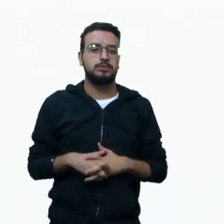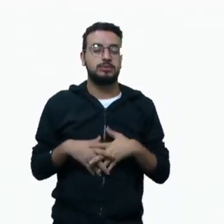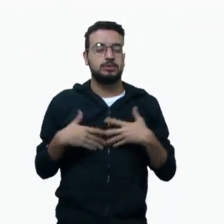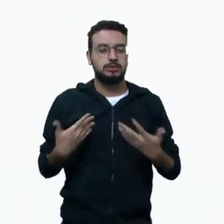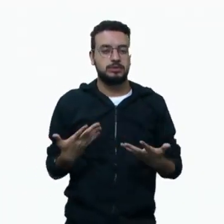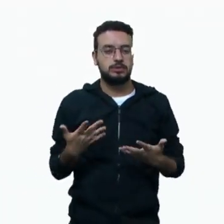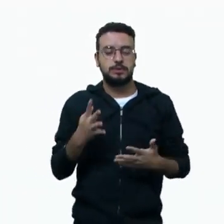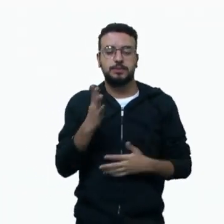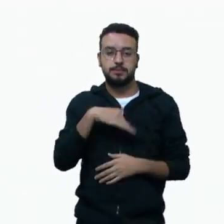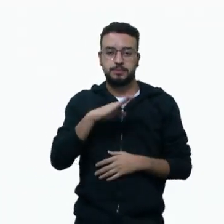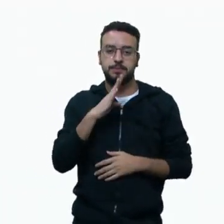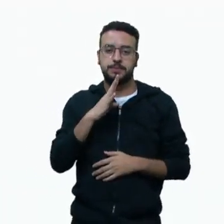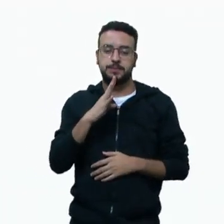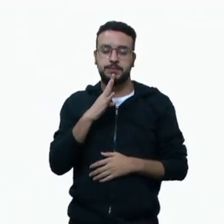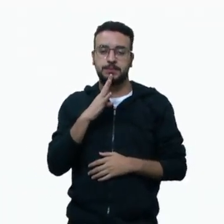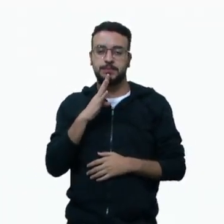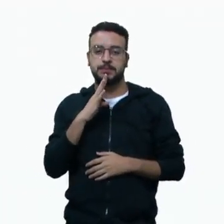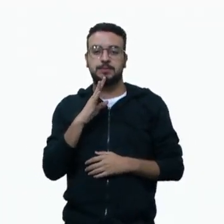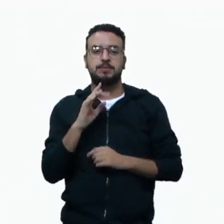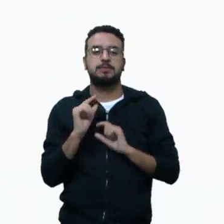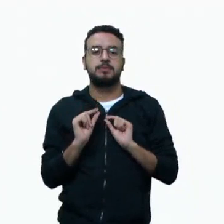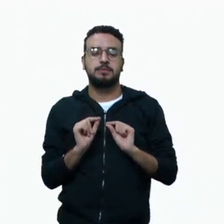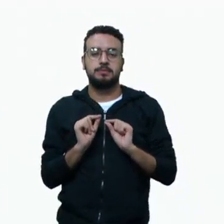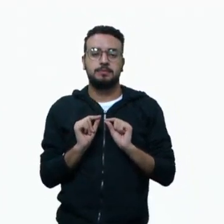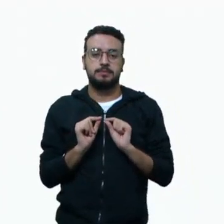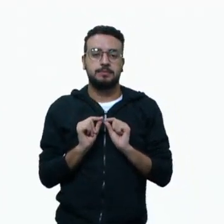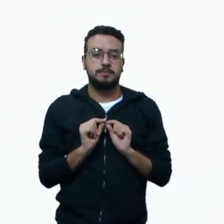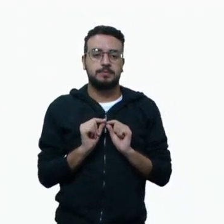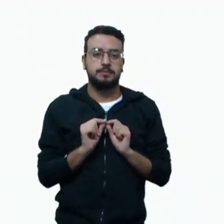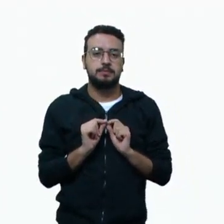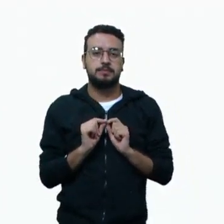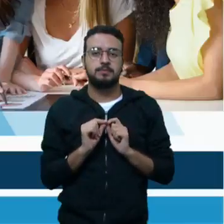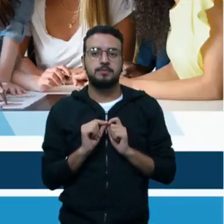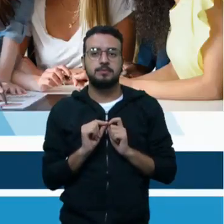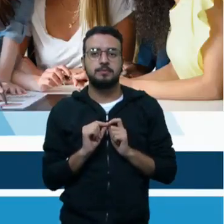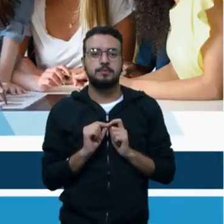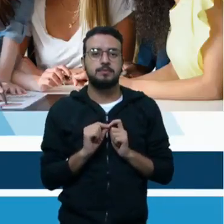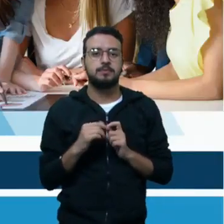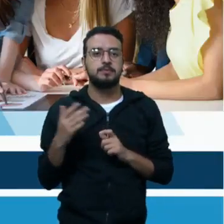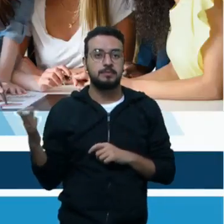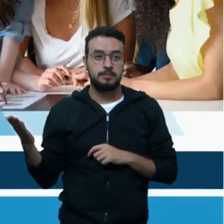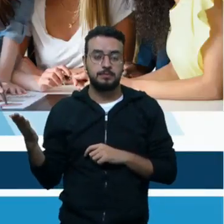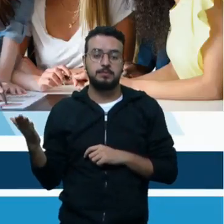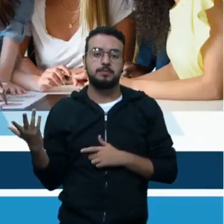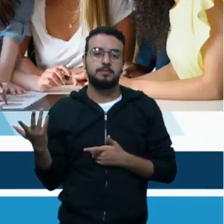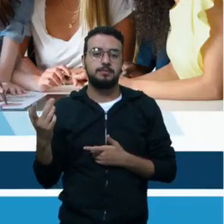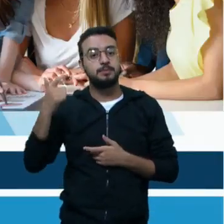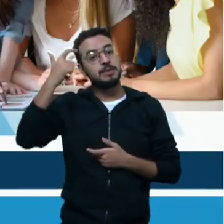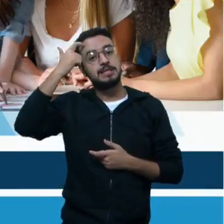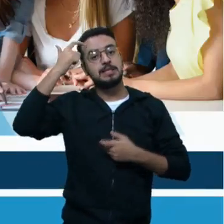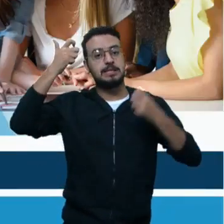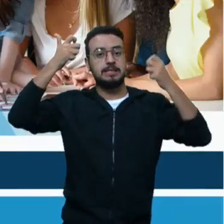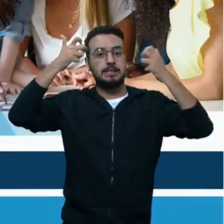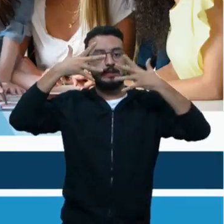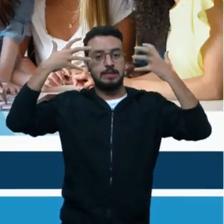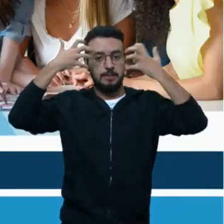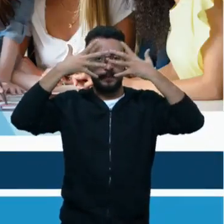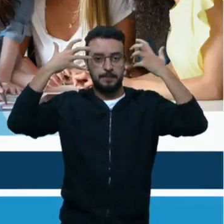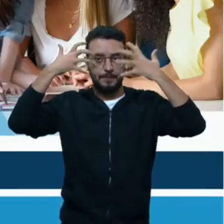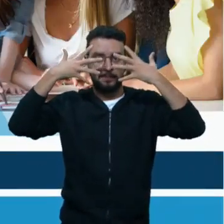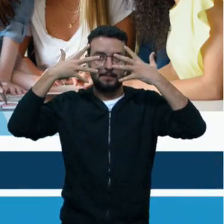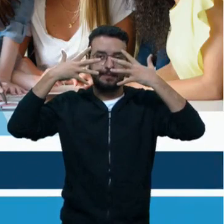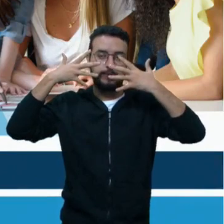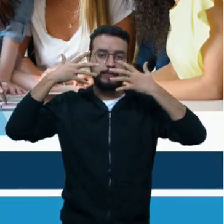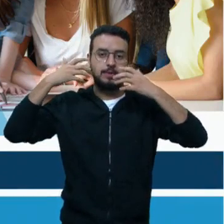começar falando sobre o sistema nervoso em si. Então, o primeiro conteúdo que eu trago para